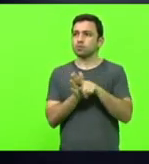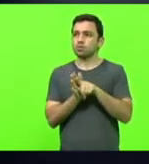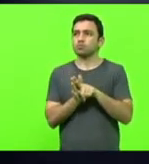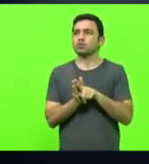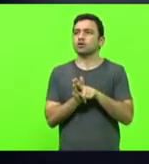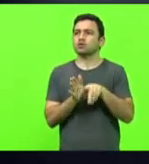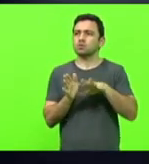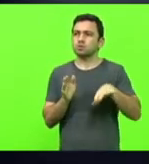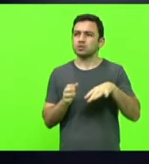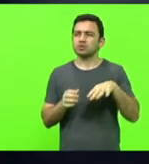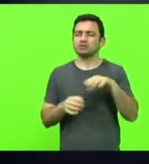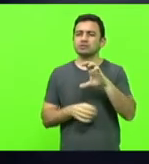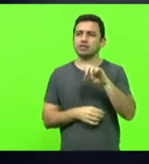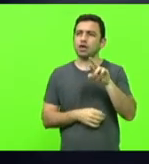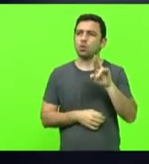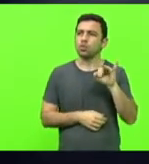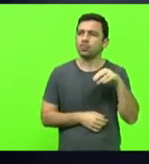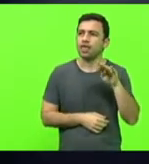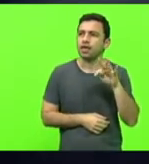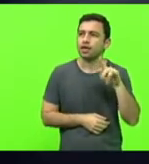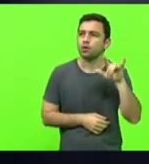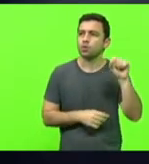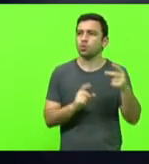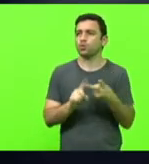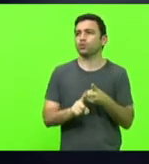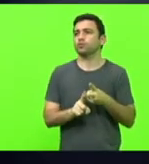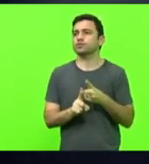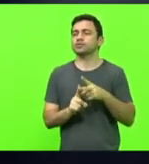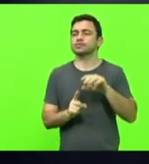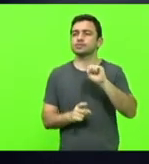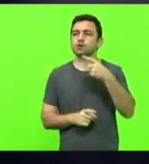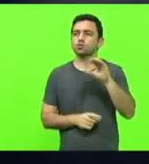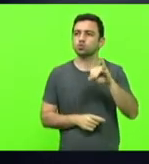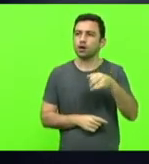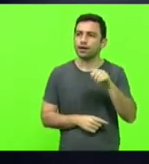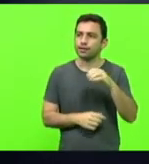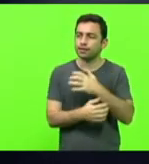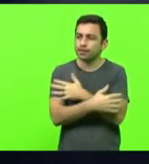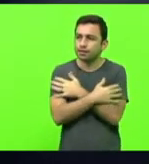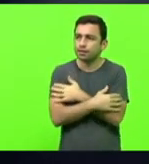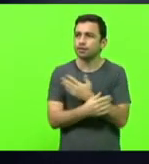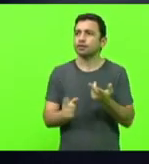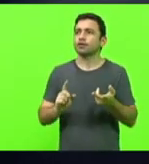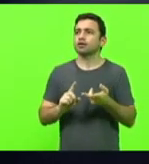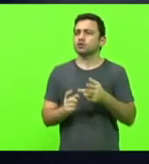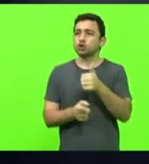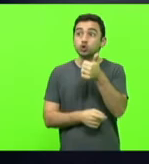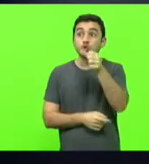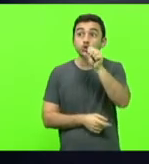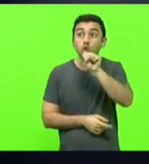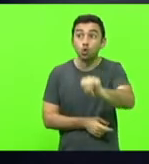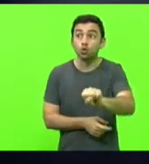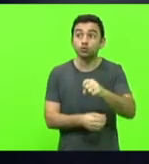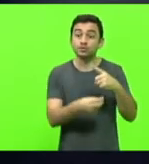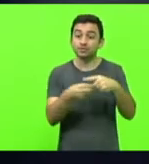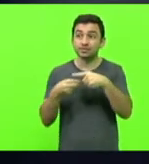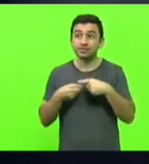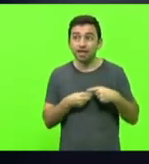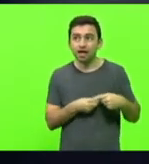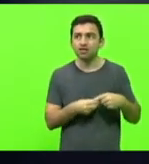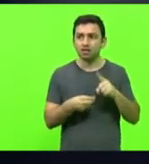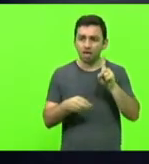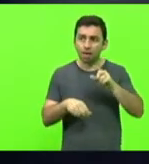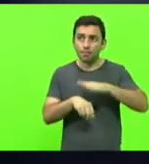Belo, Bom Jardim da Serra, São Joaquim, Urupema, Urubici, todos os 18 municípios. Uma ação